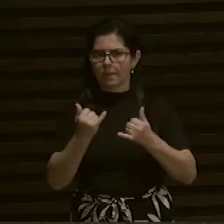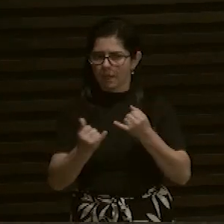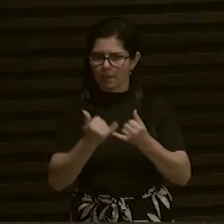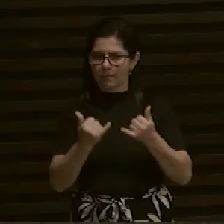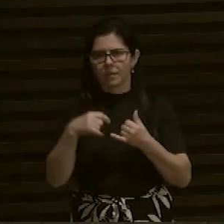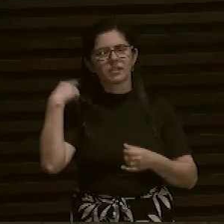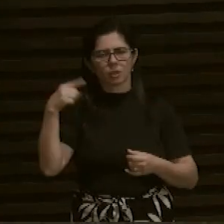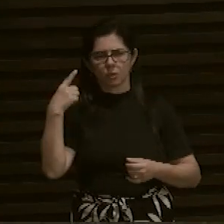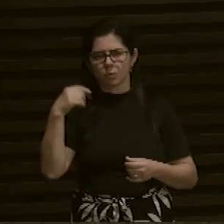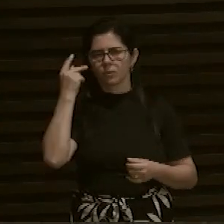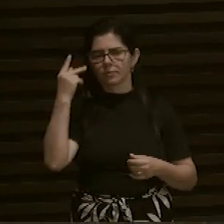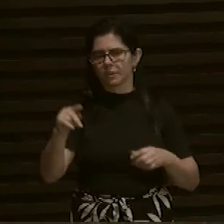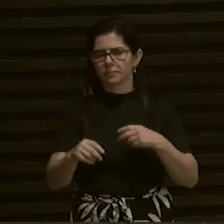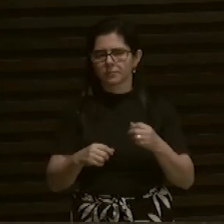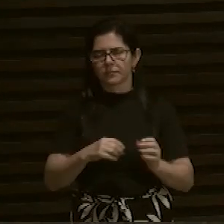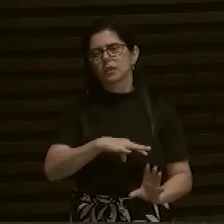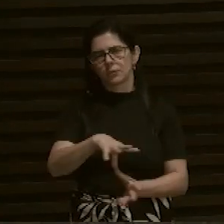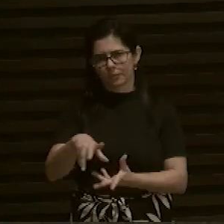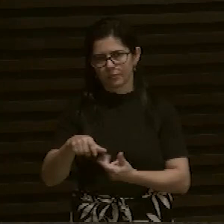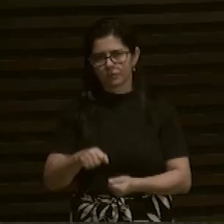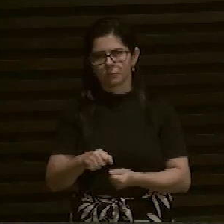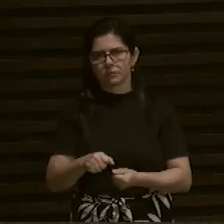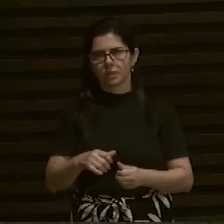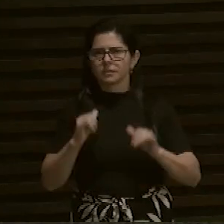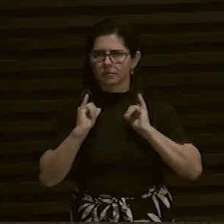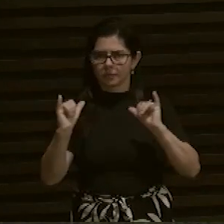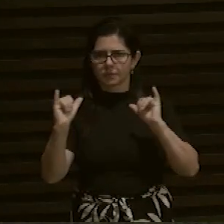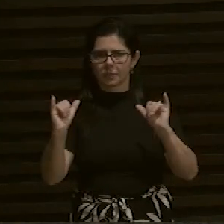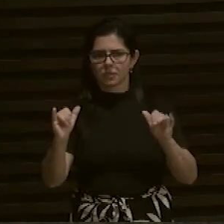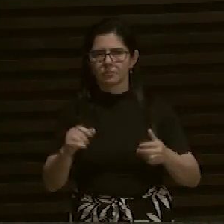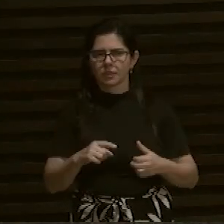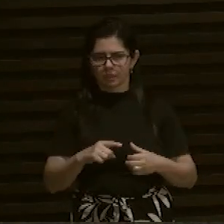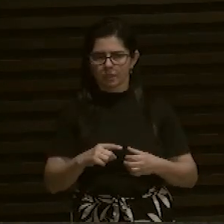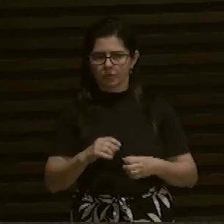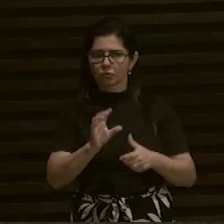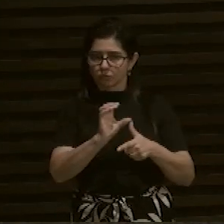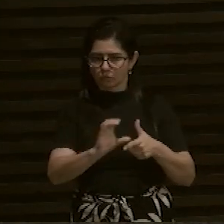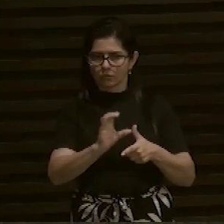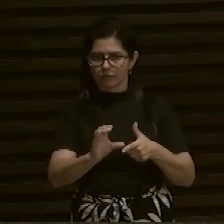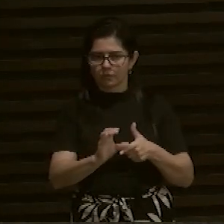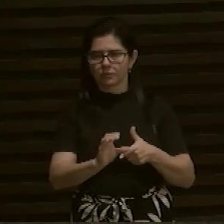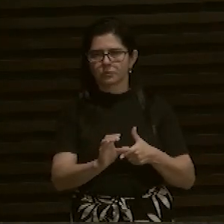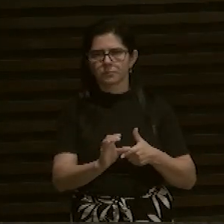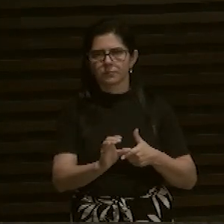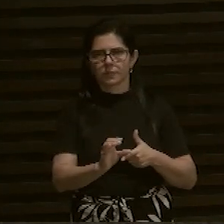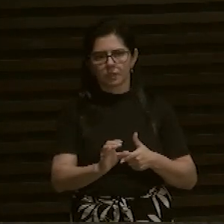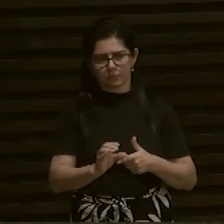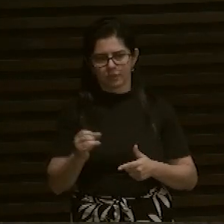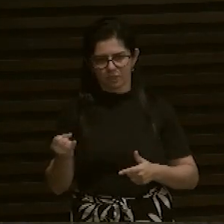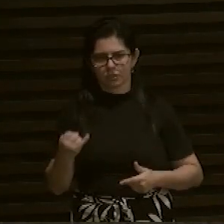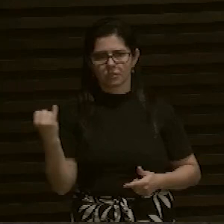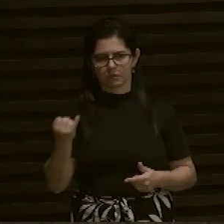mundo. Então, essa mensagem para os coríntios tinha que ficar clara. Porque se não ficasse clara, Paulo seria apenas um mensageiro